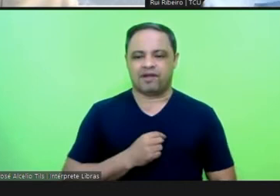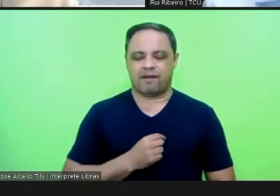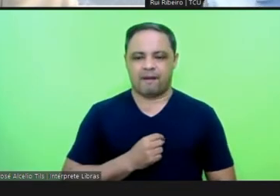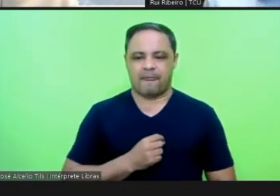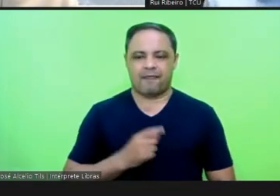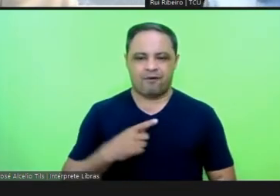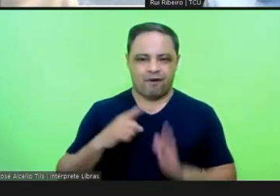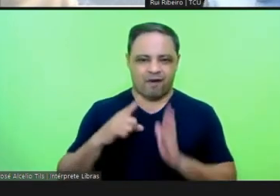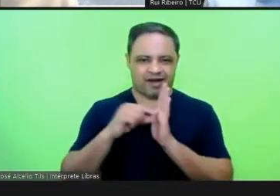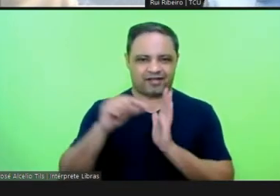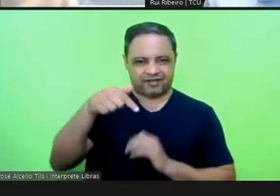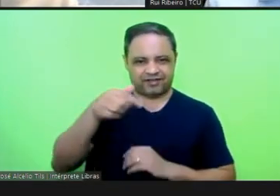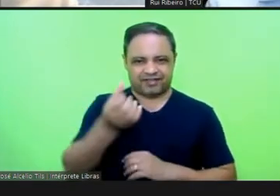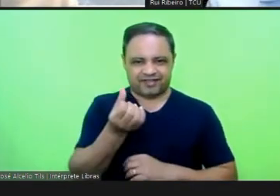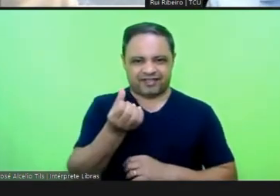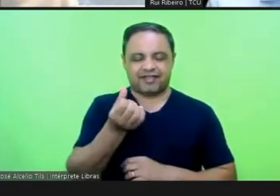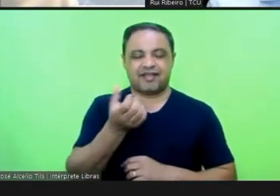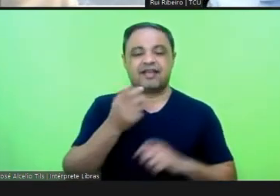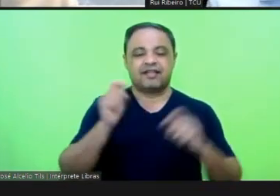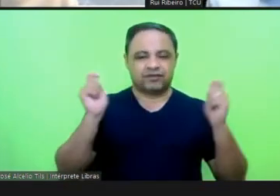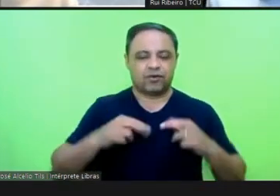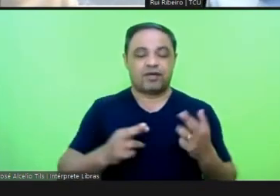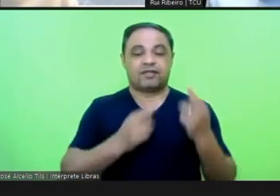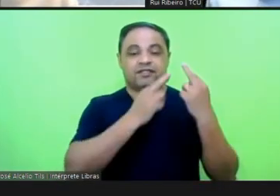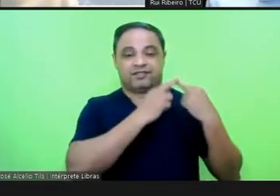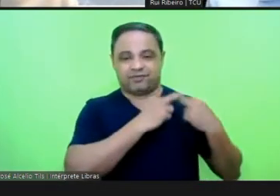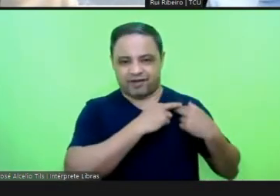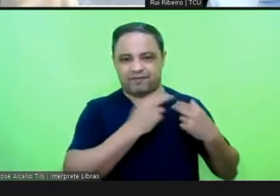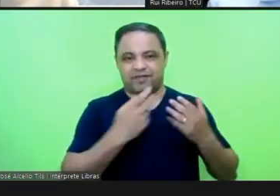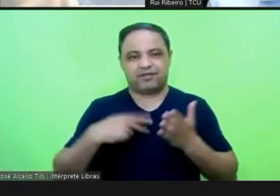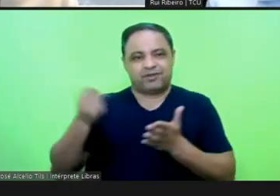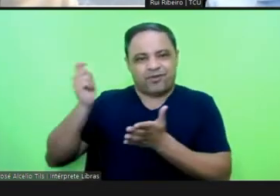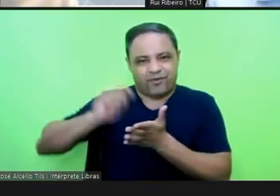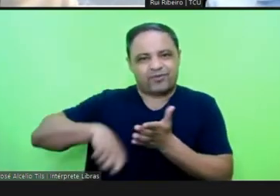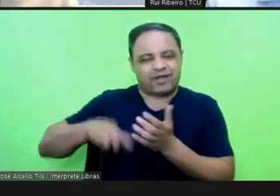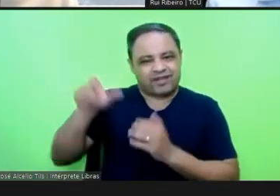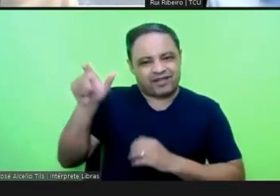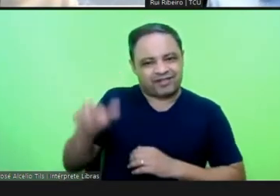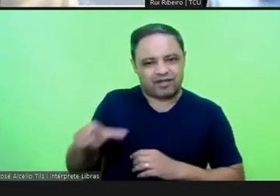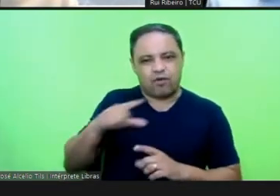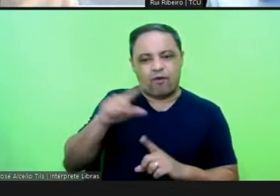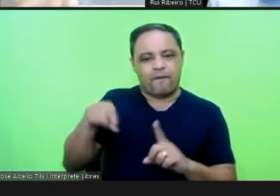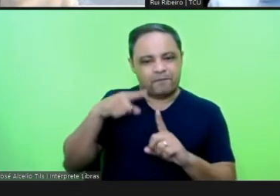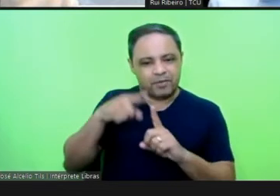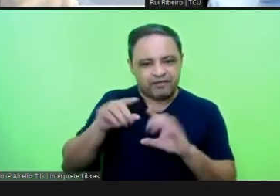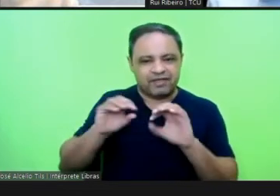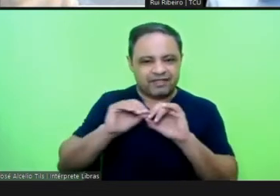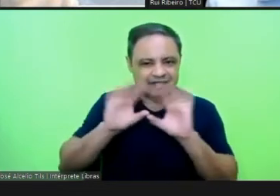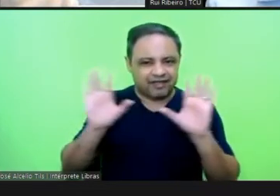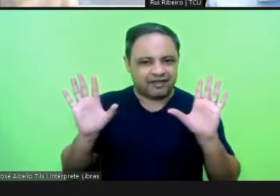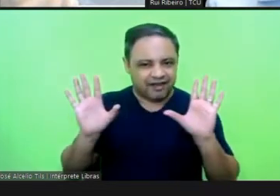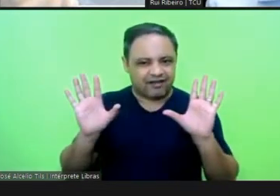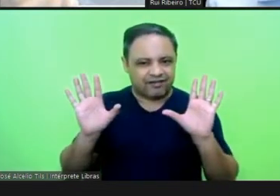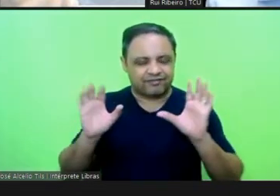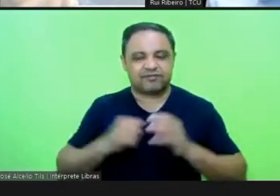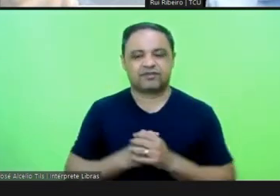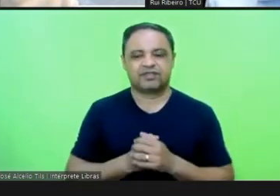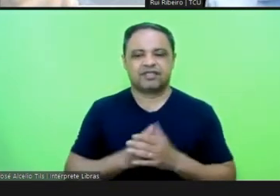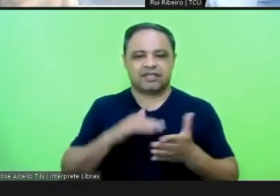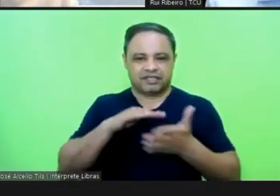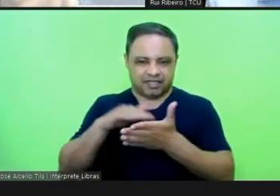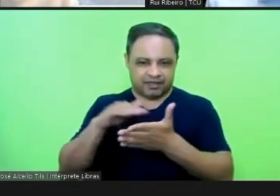artigo 76, ele tornou a responsabilidade do contratado objetiva e sem possibilidade de limitação. É isso mesmo?